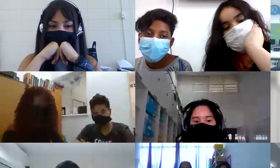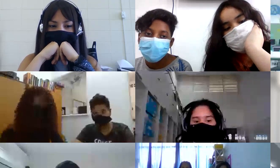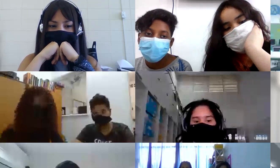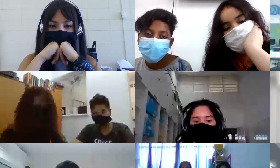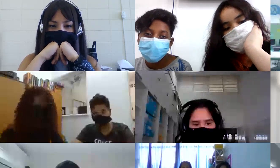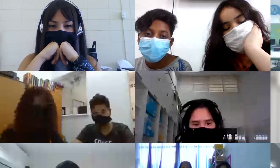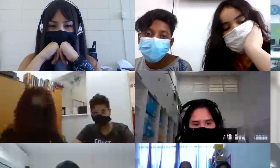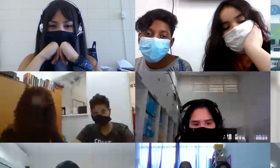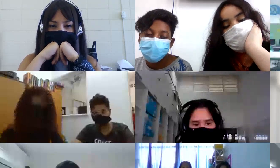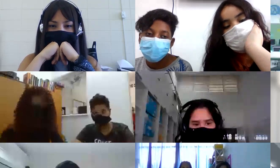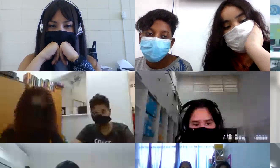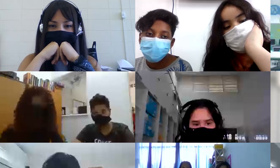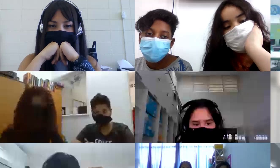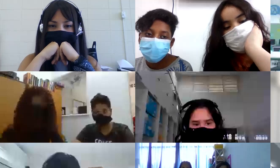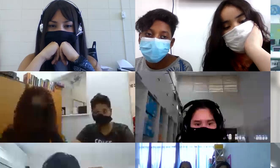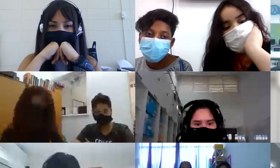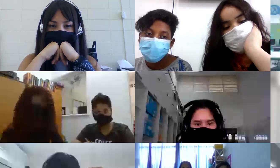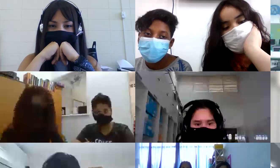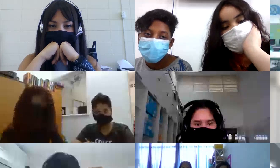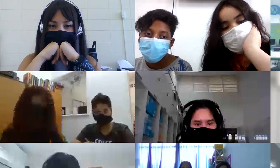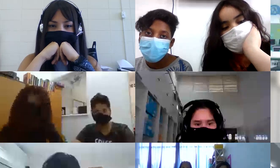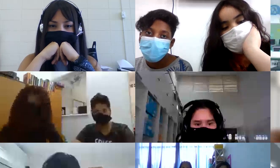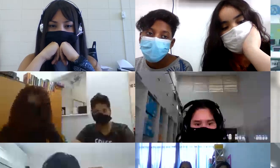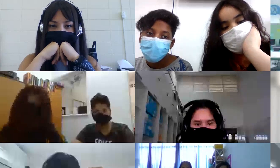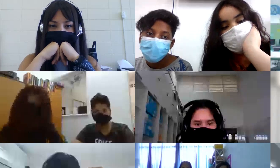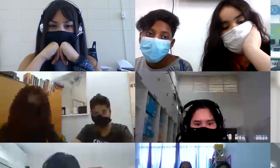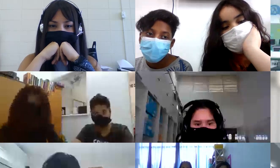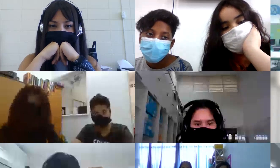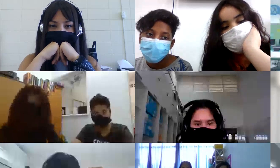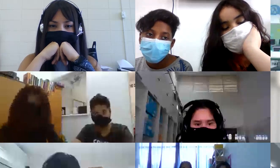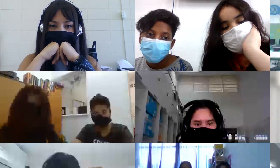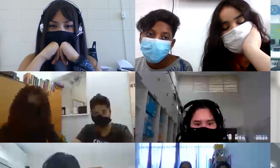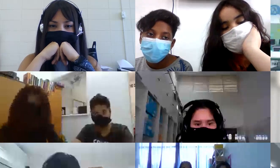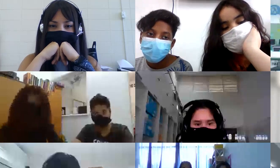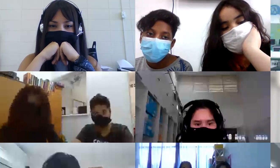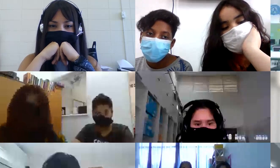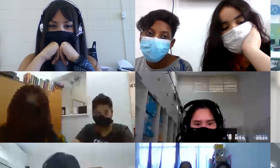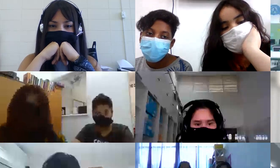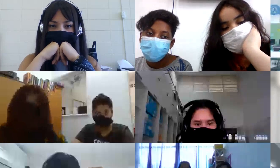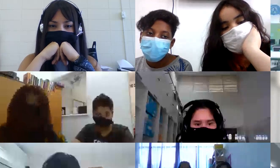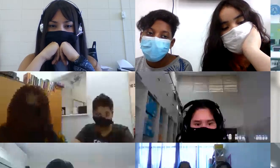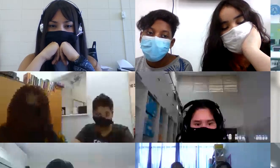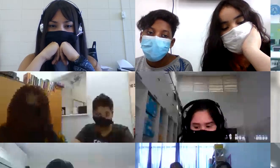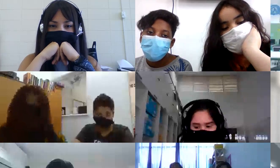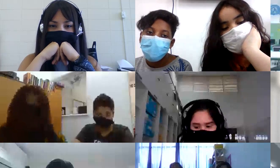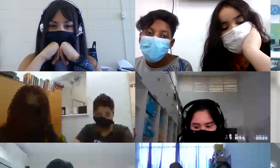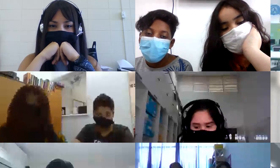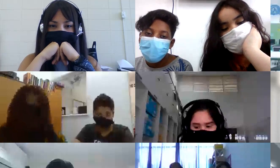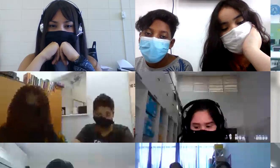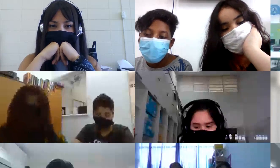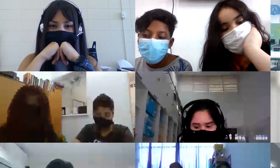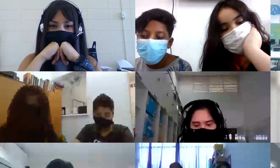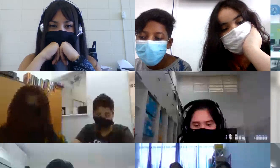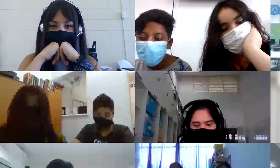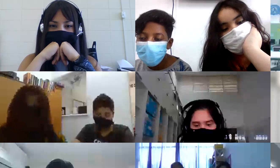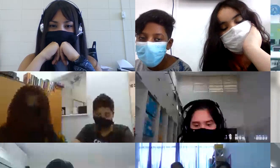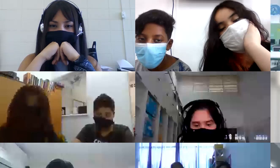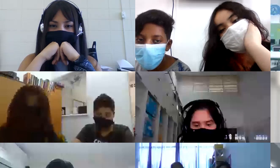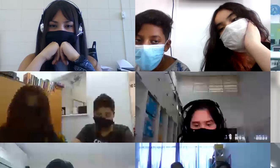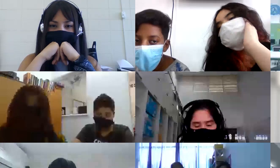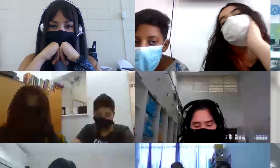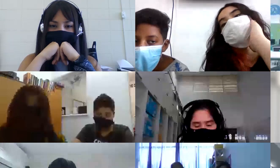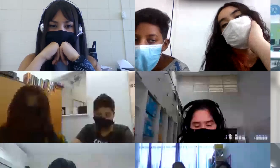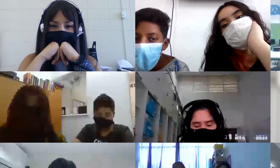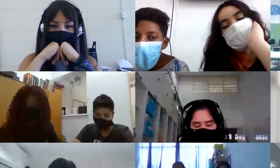tiver Instagram, meu nome é Benito Ebiatra, divulga, fala, acho que a gente vai ter que falar sobre isso. Tem assuntos que